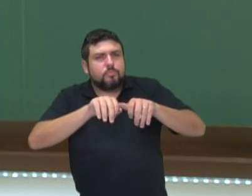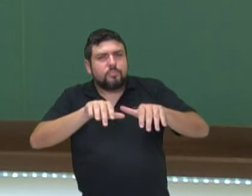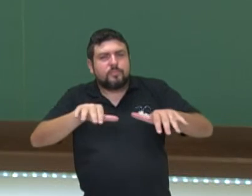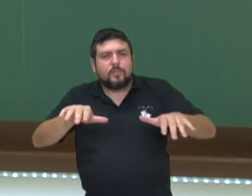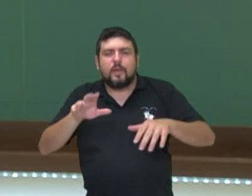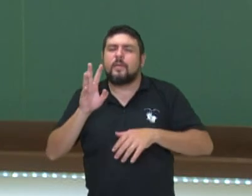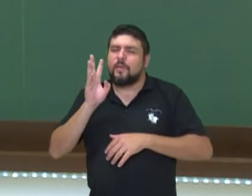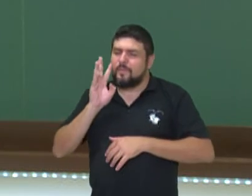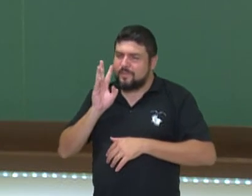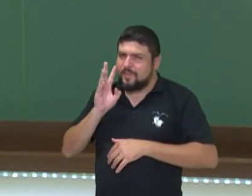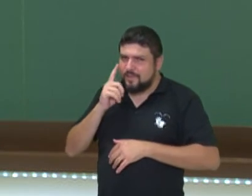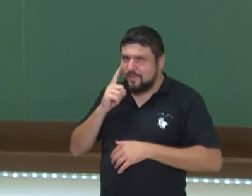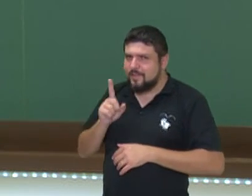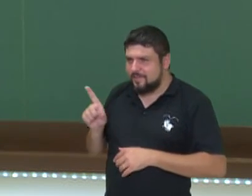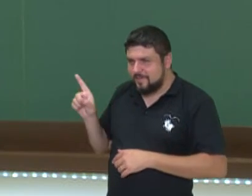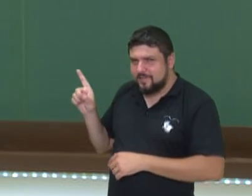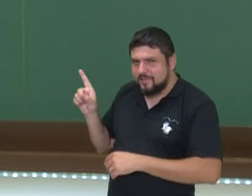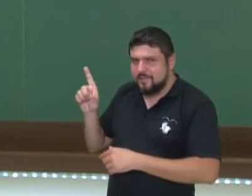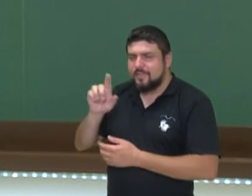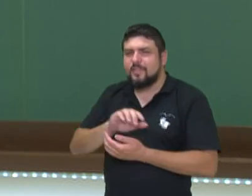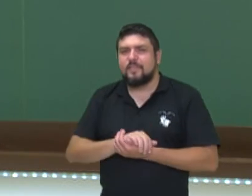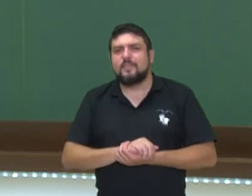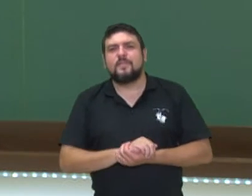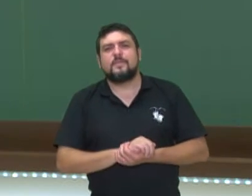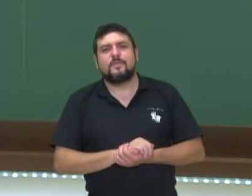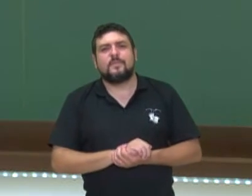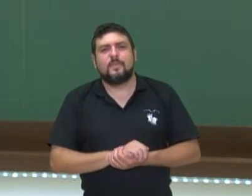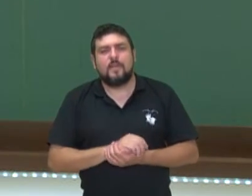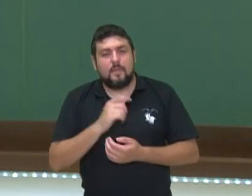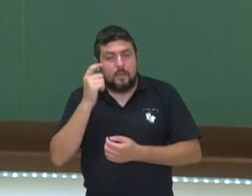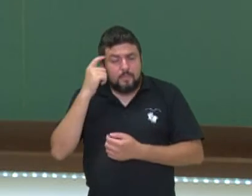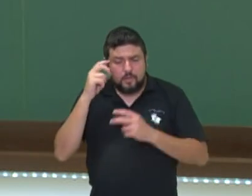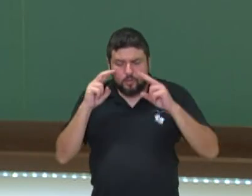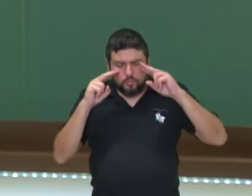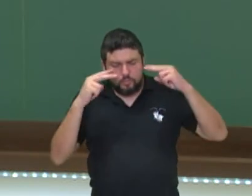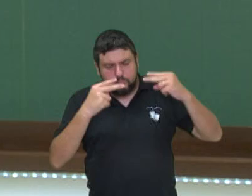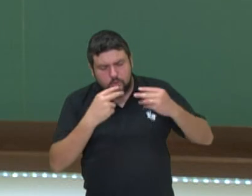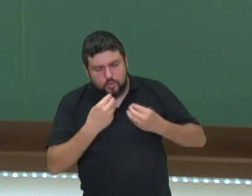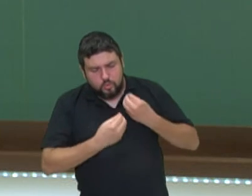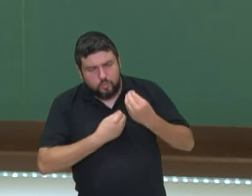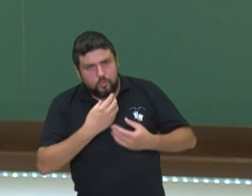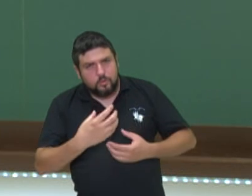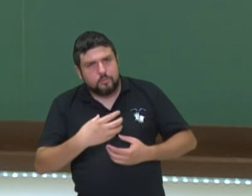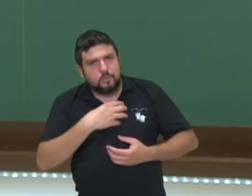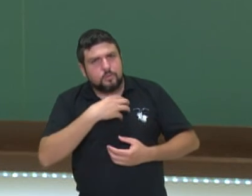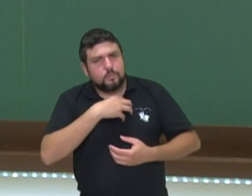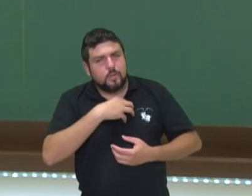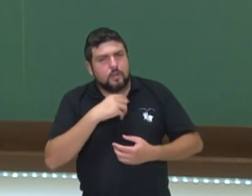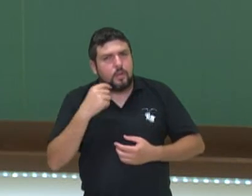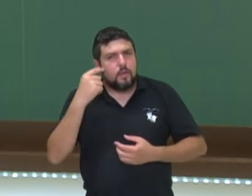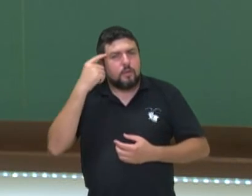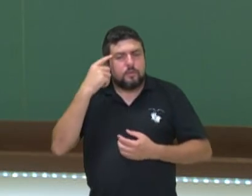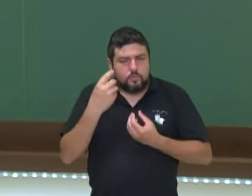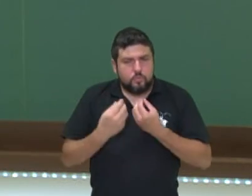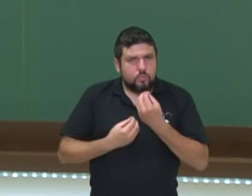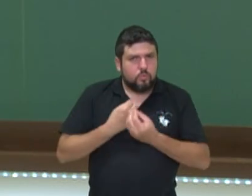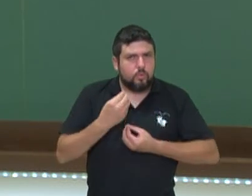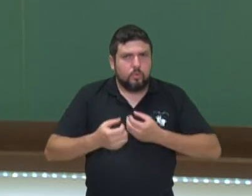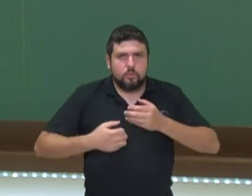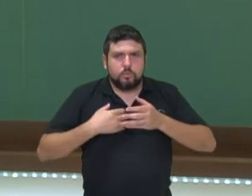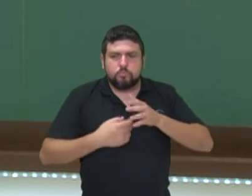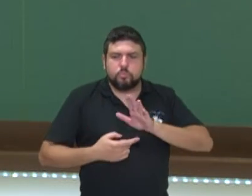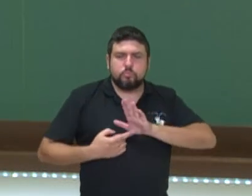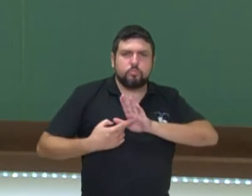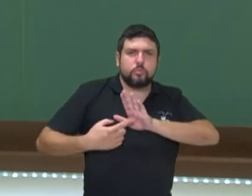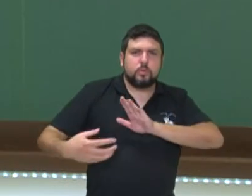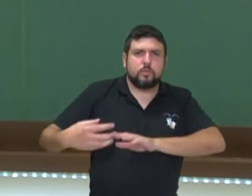tá? Bem legal assistir o vídeo aí, pensar um pouquinho mais sobre as suas ações, pensar um pouquinho mais sobre o reflexo, o impacto das